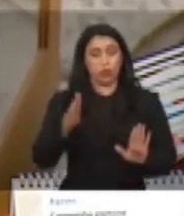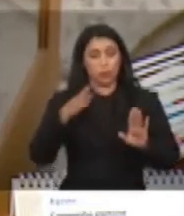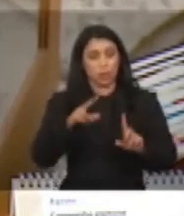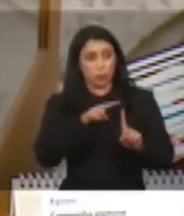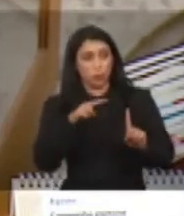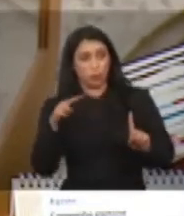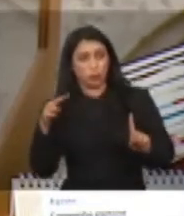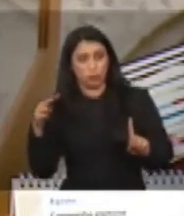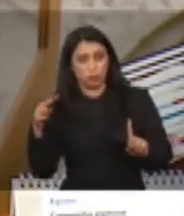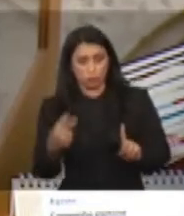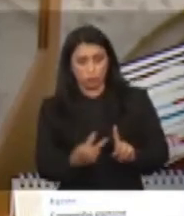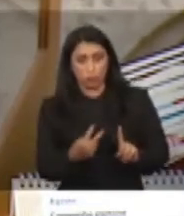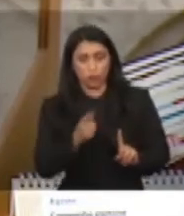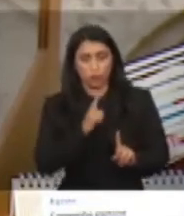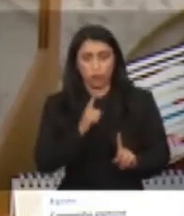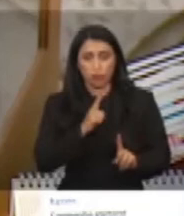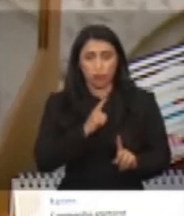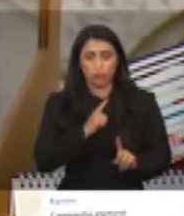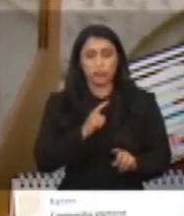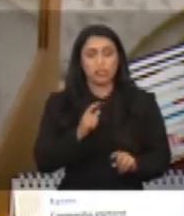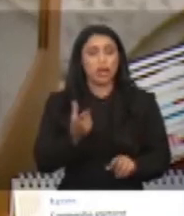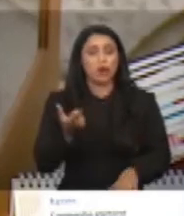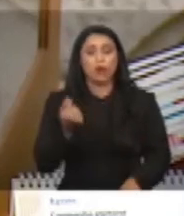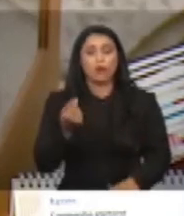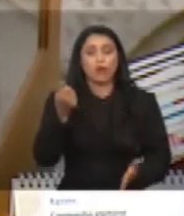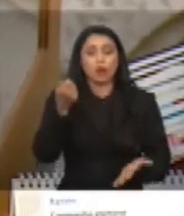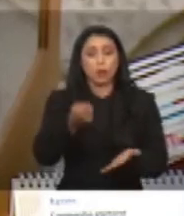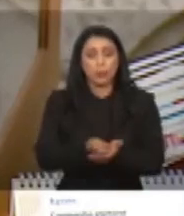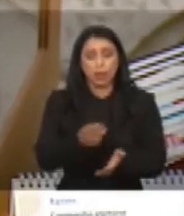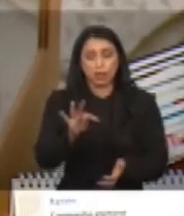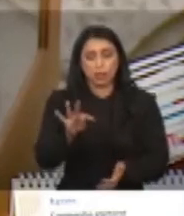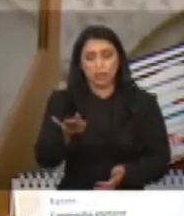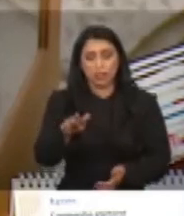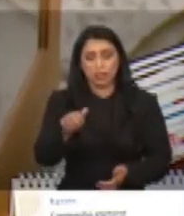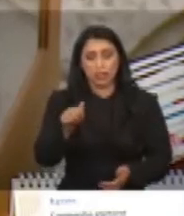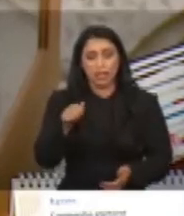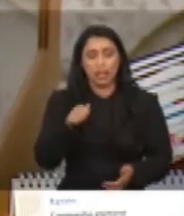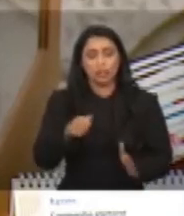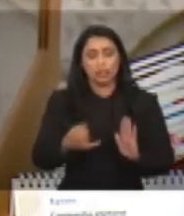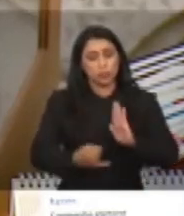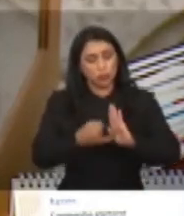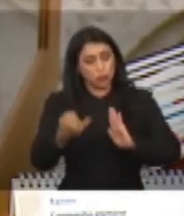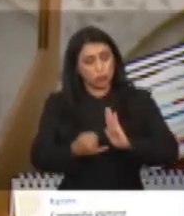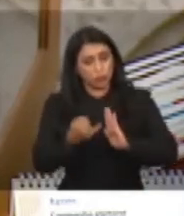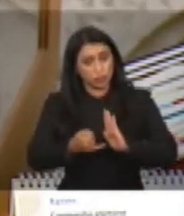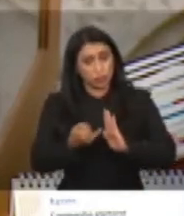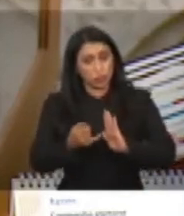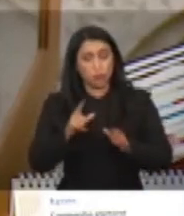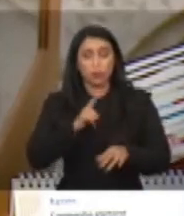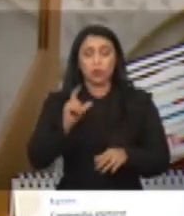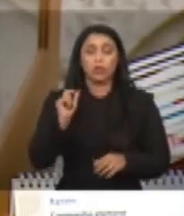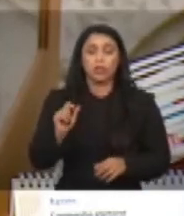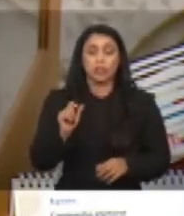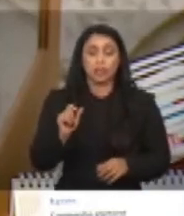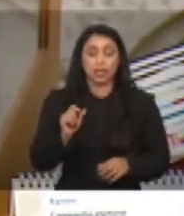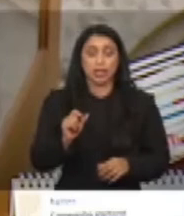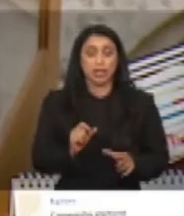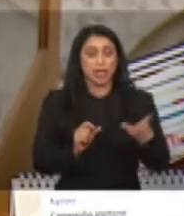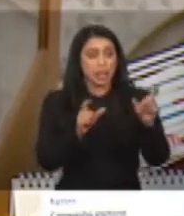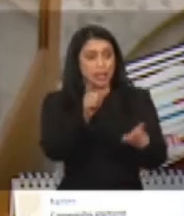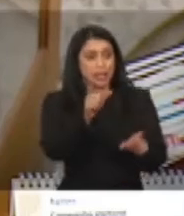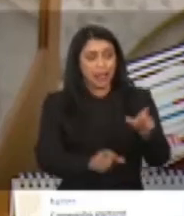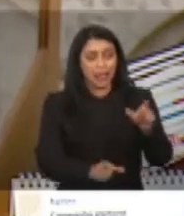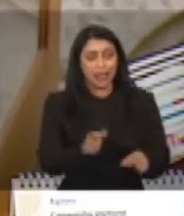contribuinte, o valor pago pela taxa não é desproporcional nem confiscatório, pois o valor da exação em relação a cada